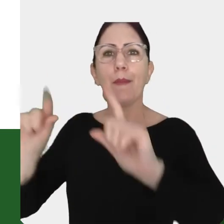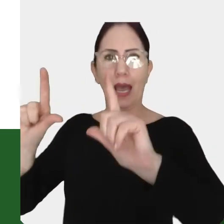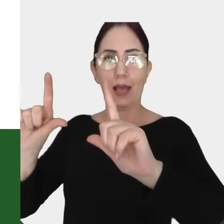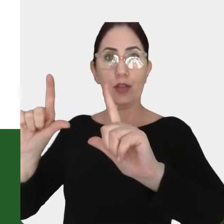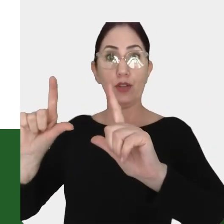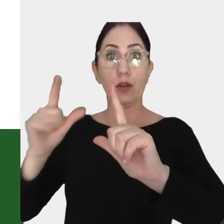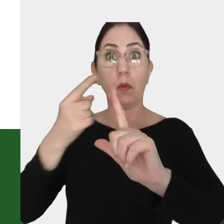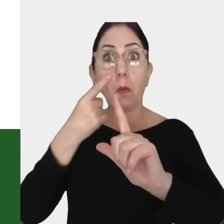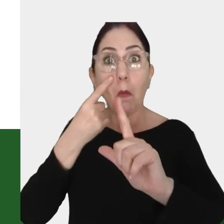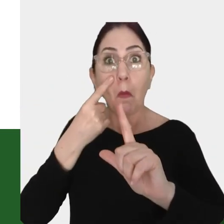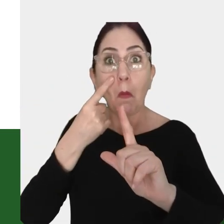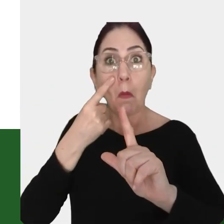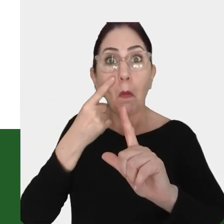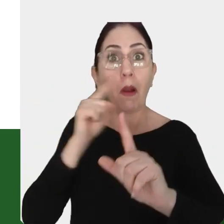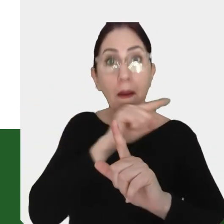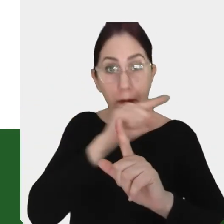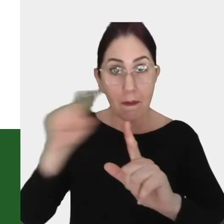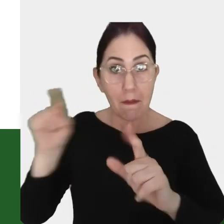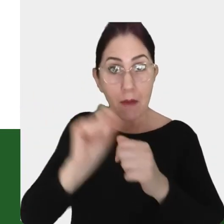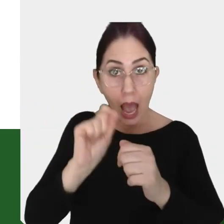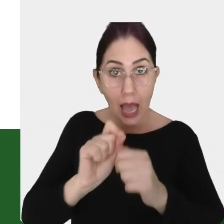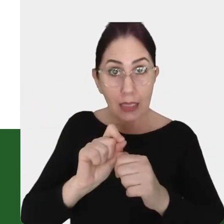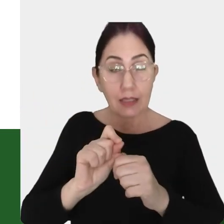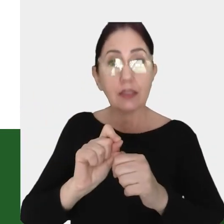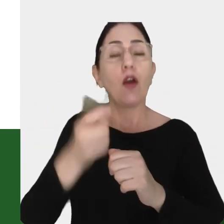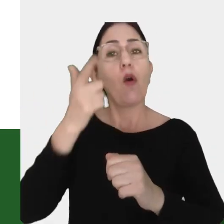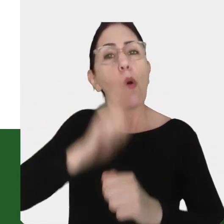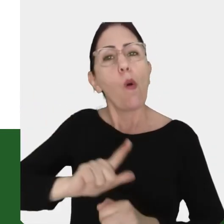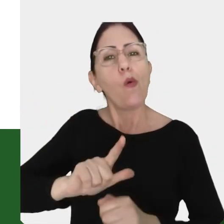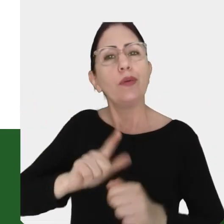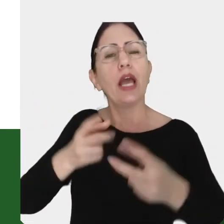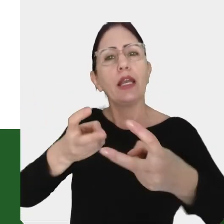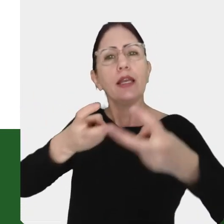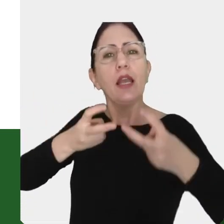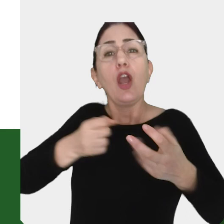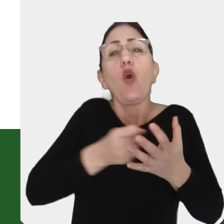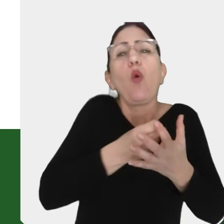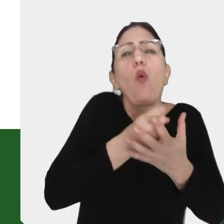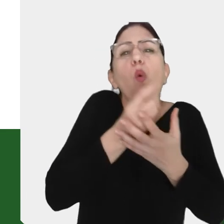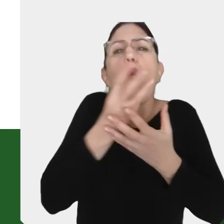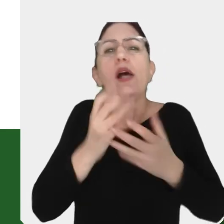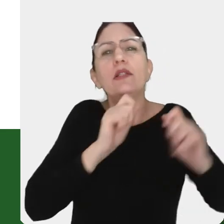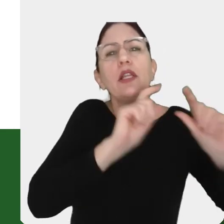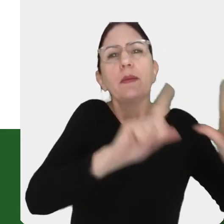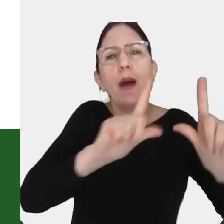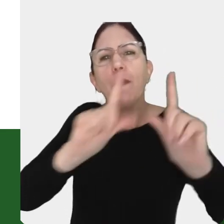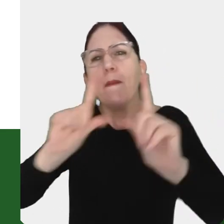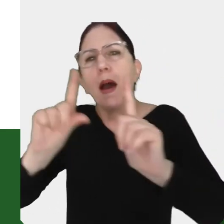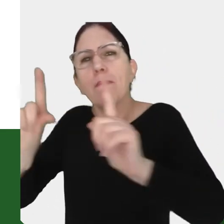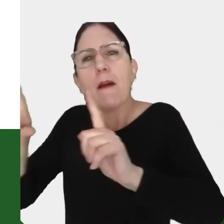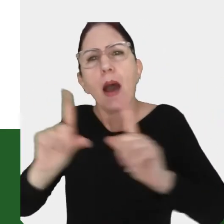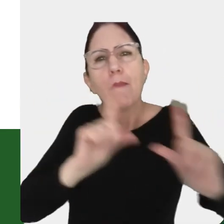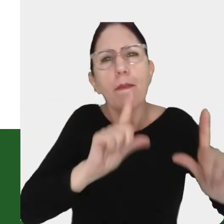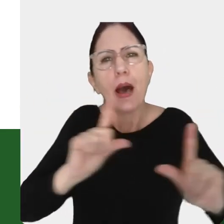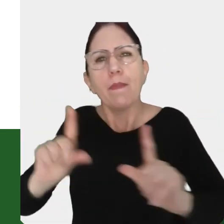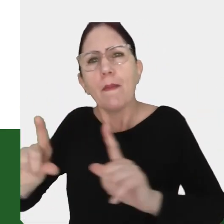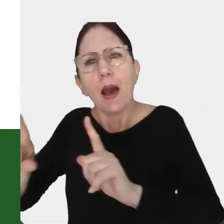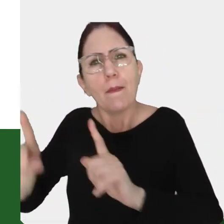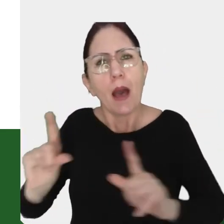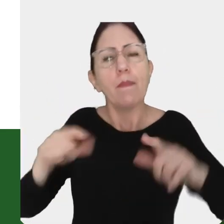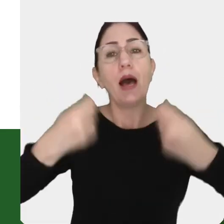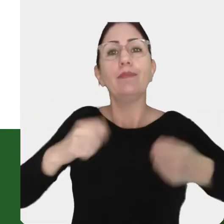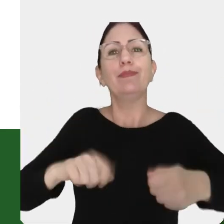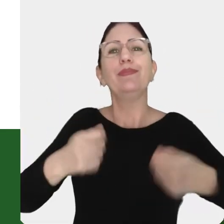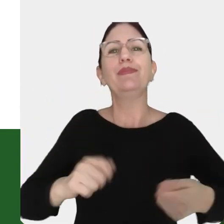de quantas páginas a gente vai ter que desenhar mesmo, né? Vai ter que prototipar. E